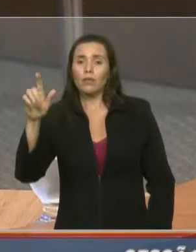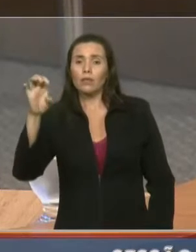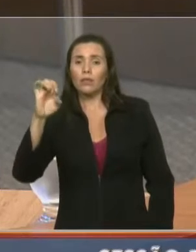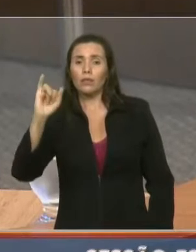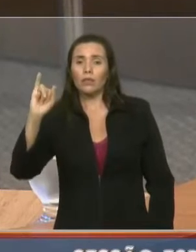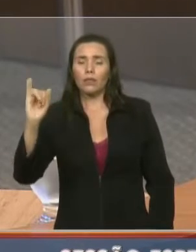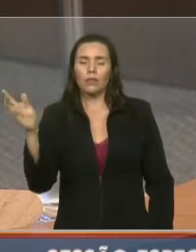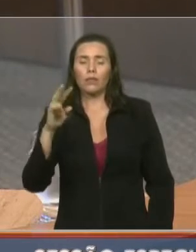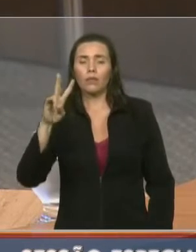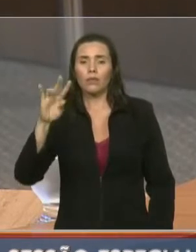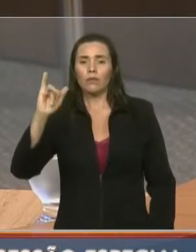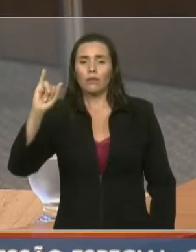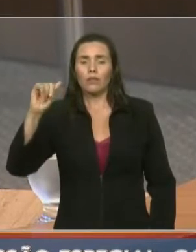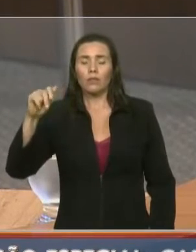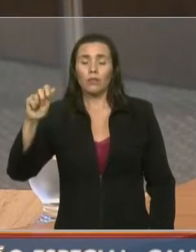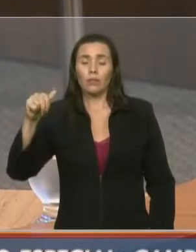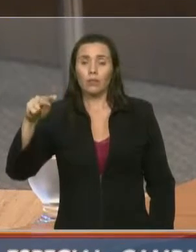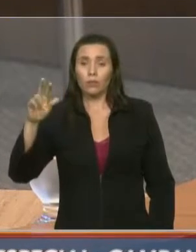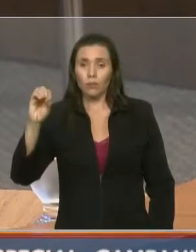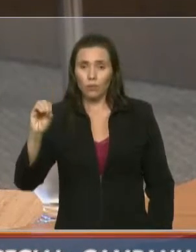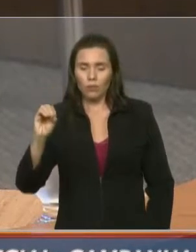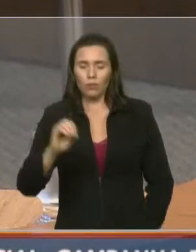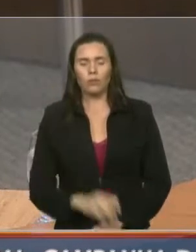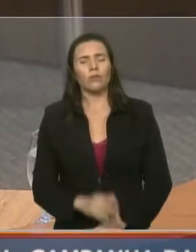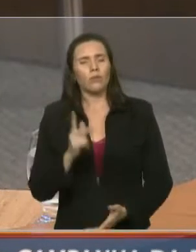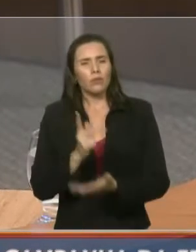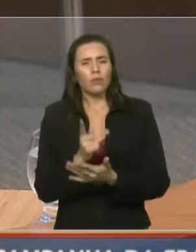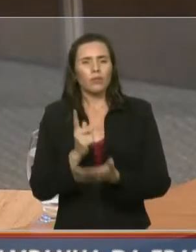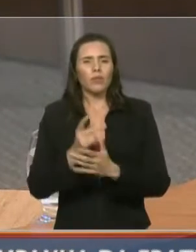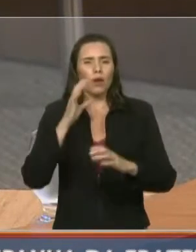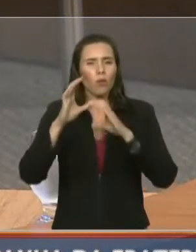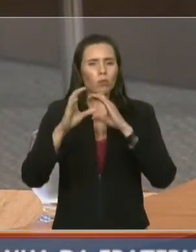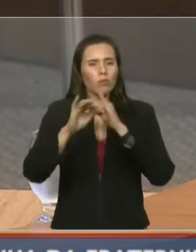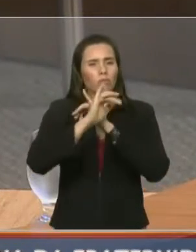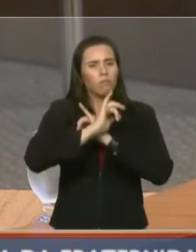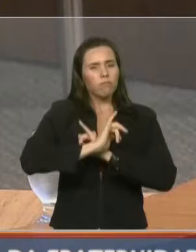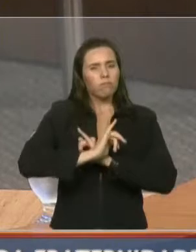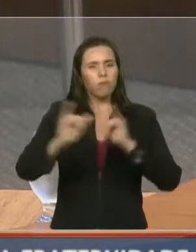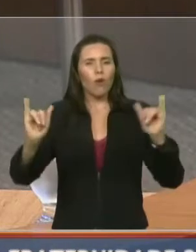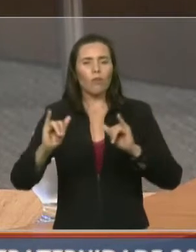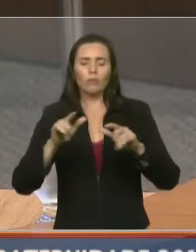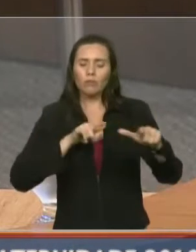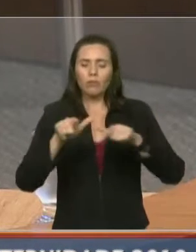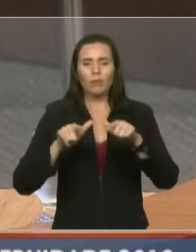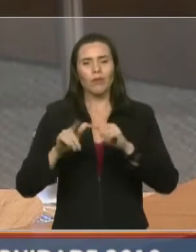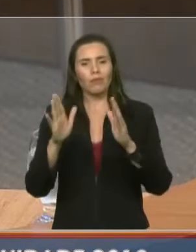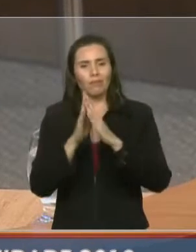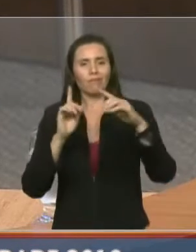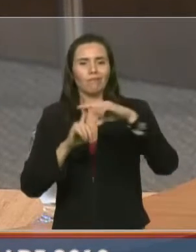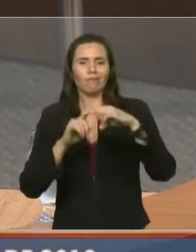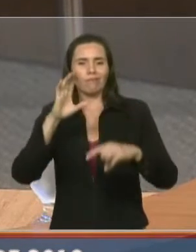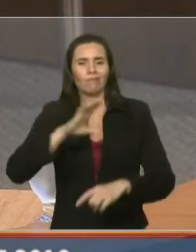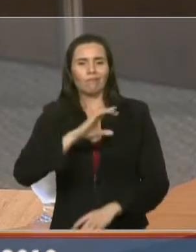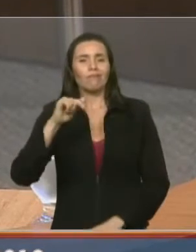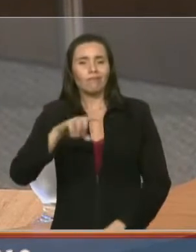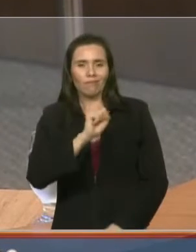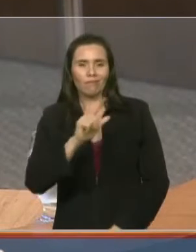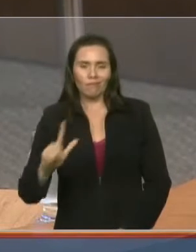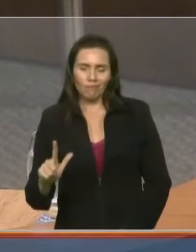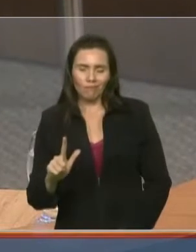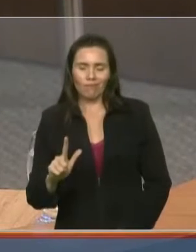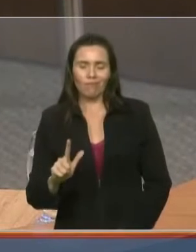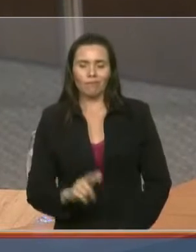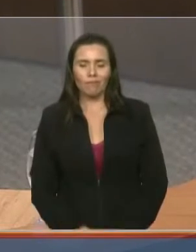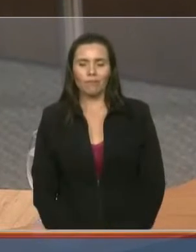dos trabalhos da Igreja Católica aqui em São Luís do Maranhão. Quero também cumprimentar